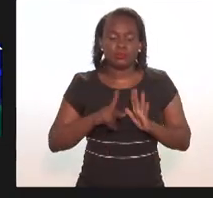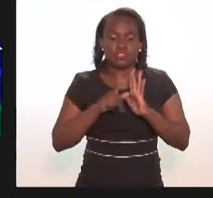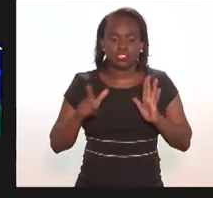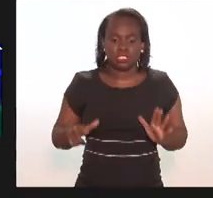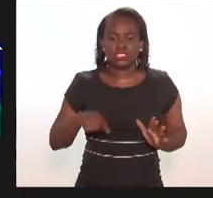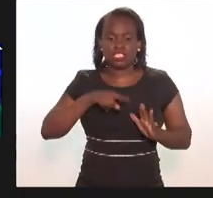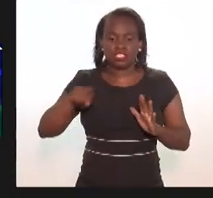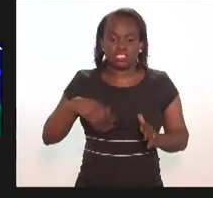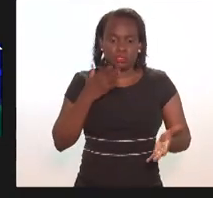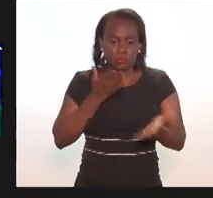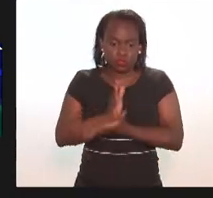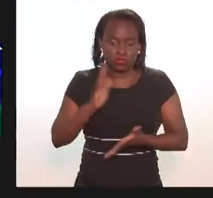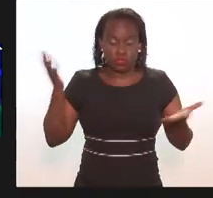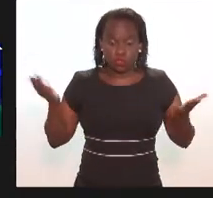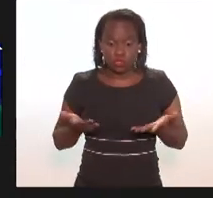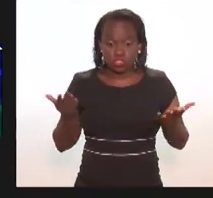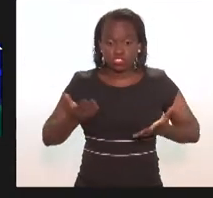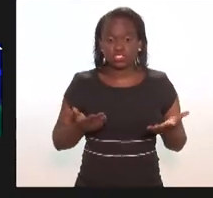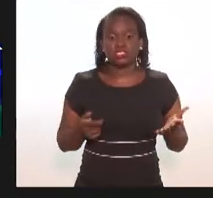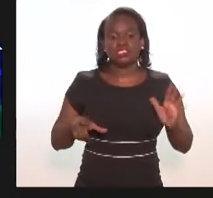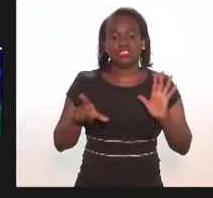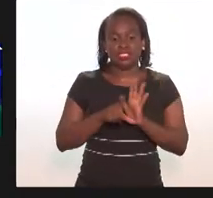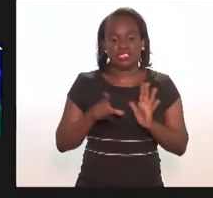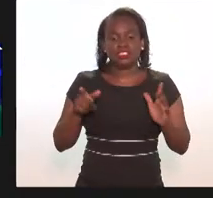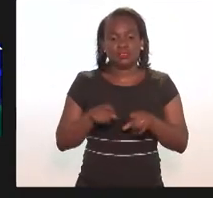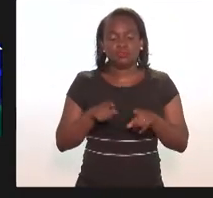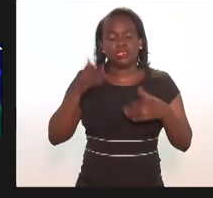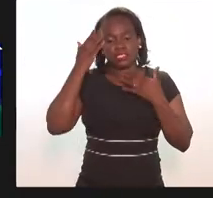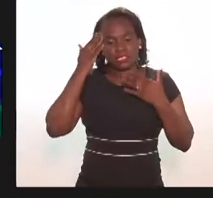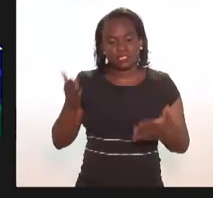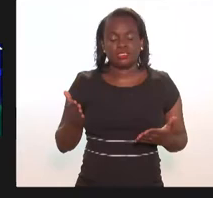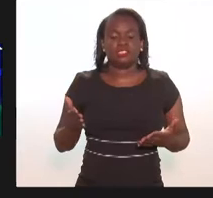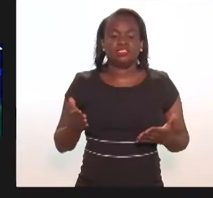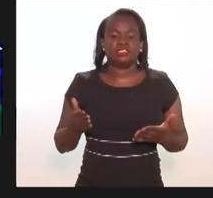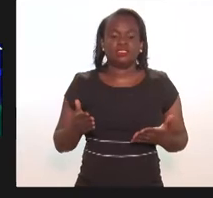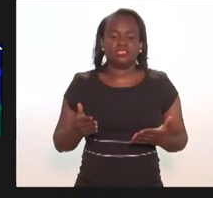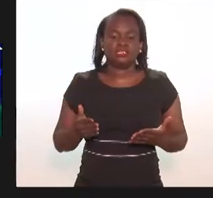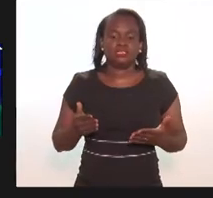nós aprovamos hoje, né, além de eu agradecer, quero agradecer